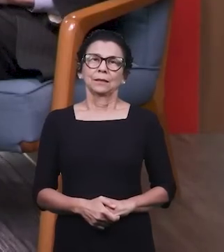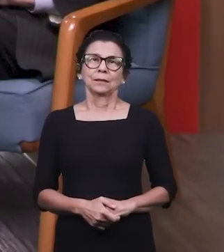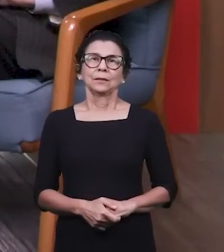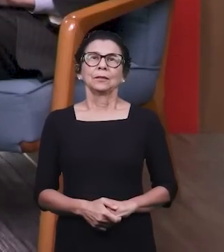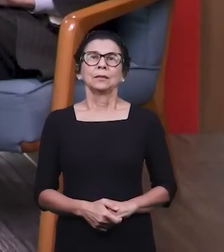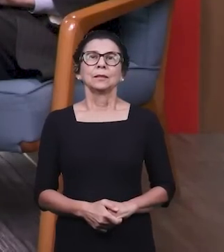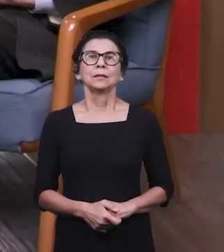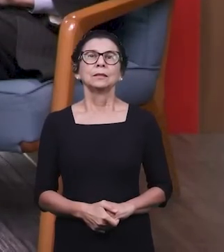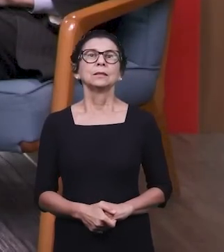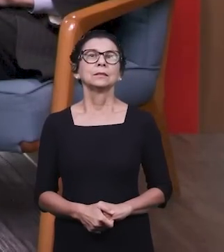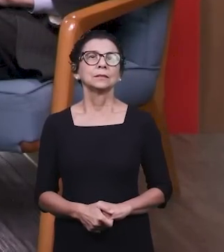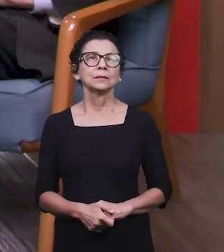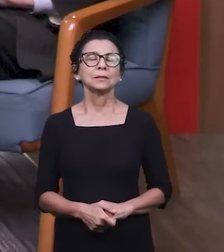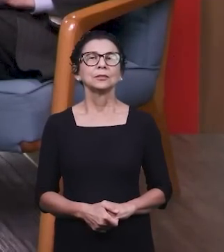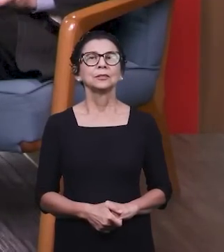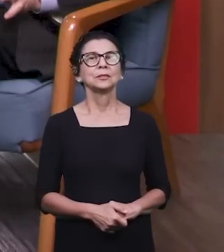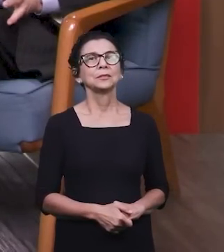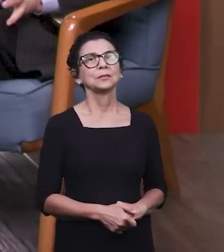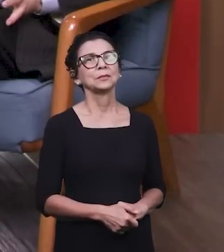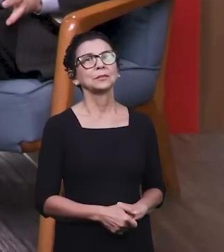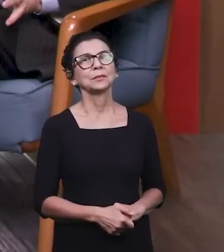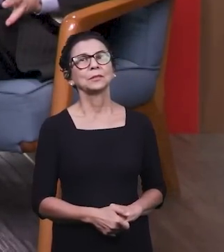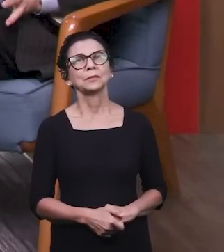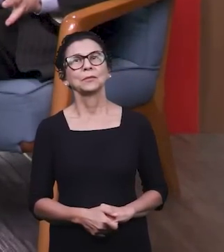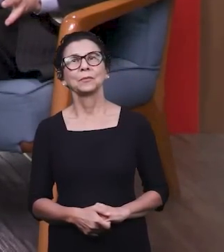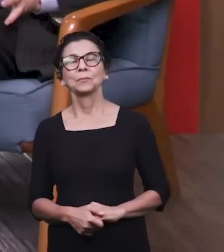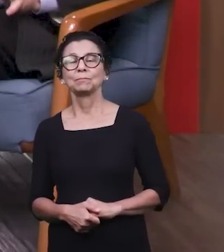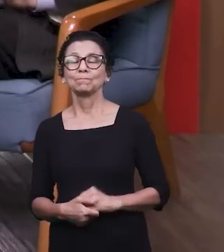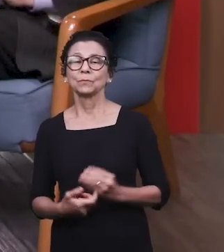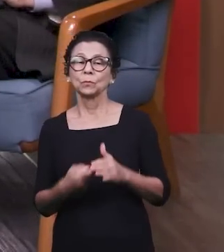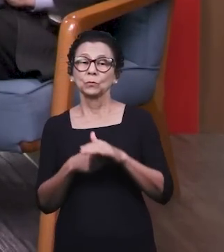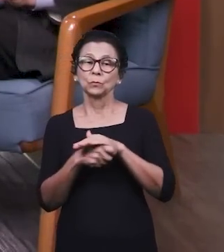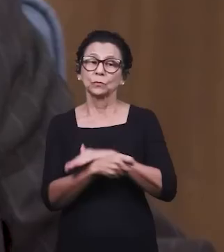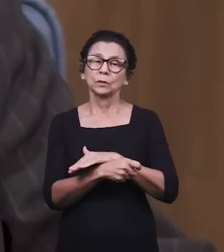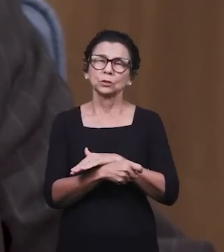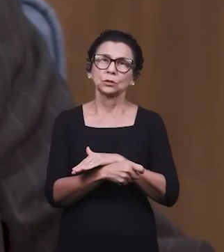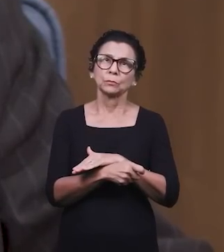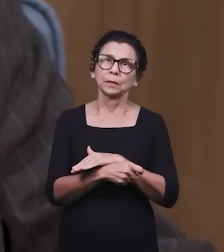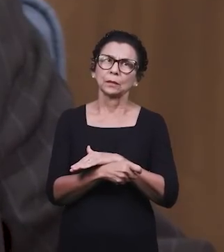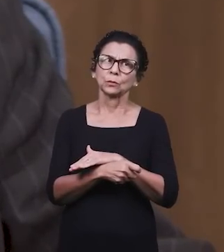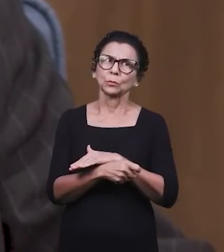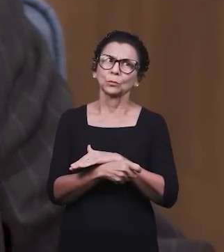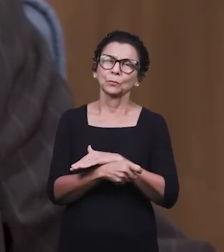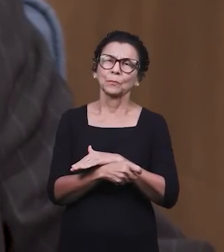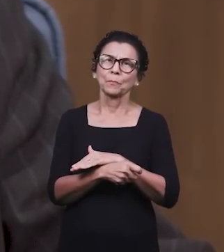tem uma pergunta, a gente fala aí de dívida e fala de investimento. O que é melhor,